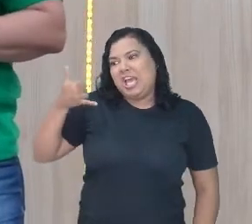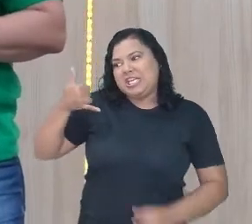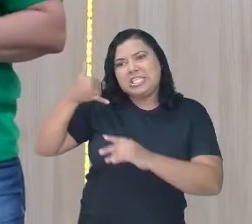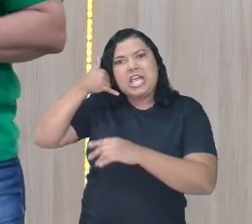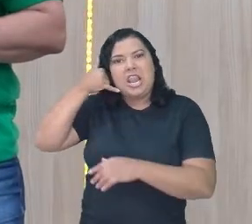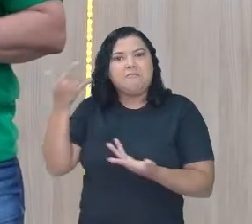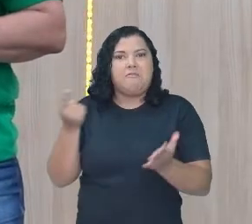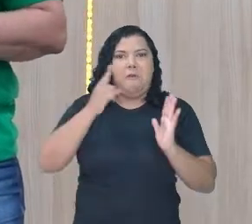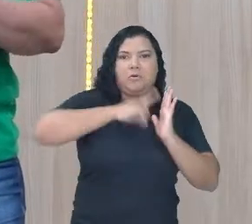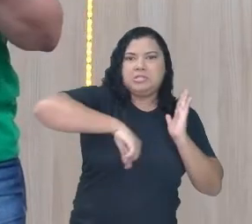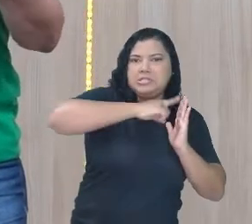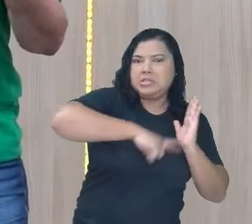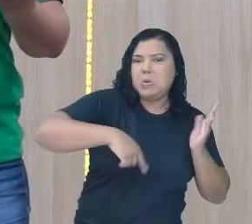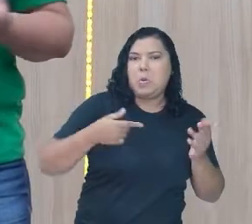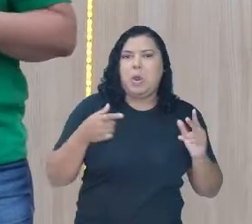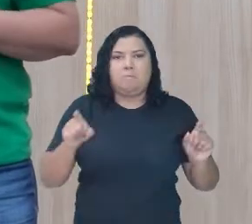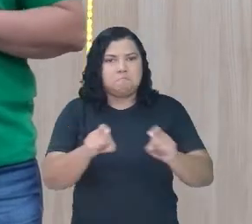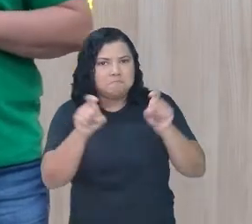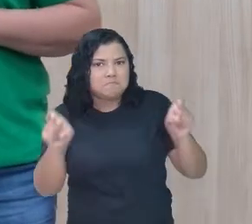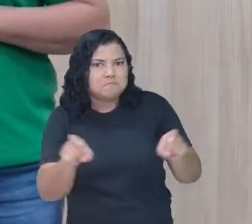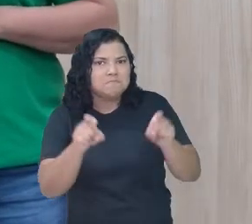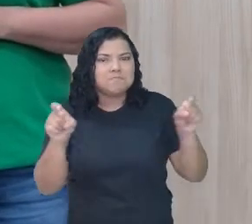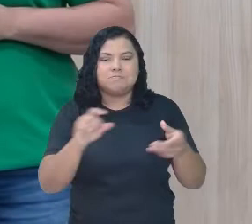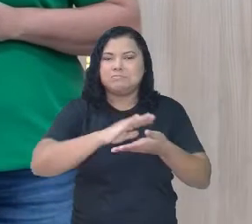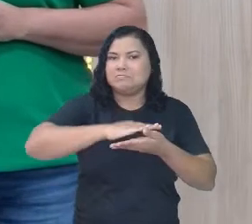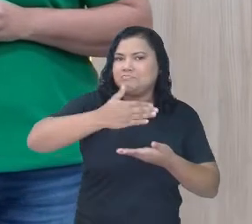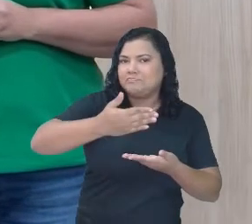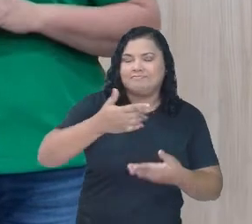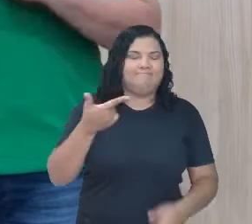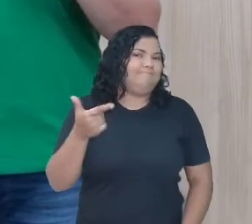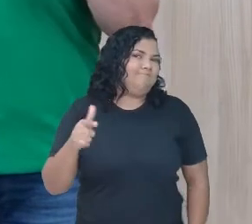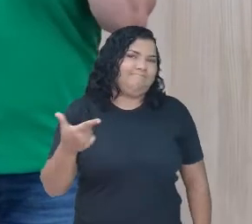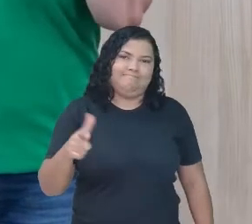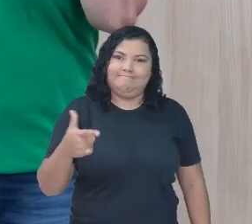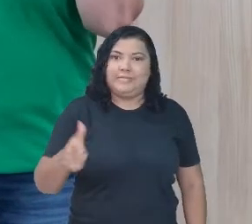se tem hoje, computador. E